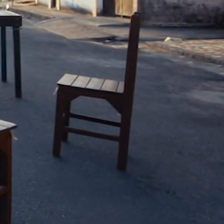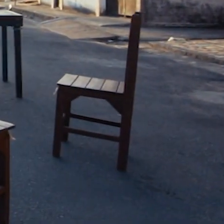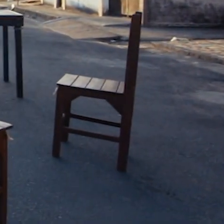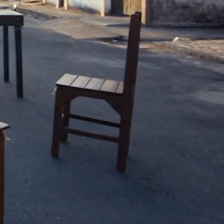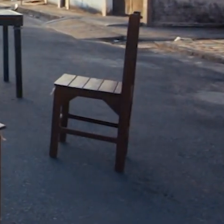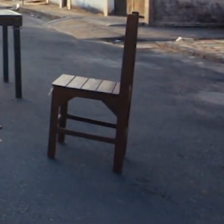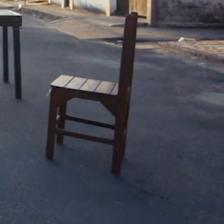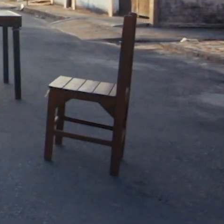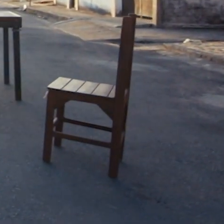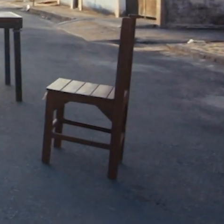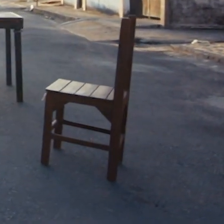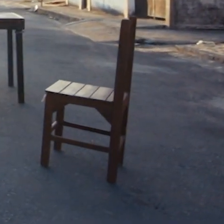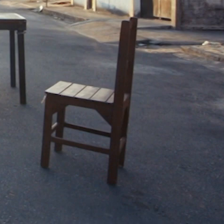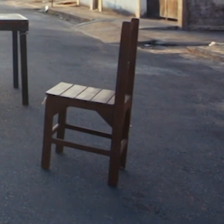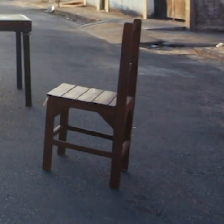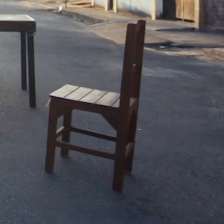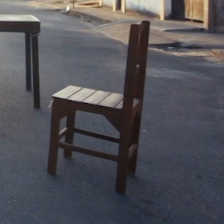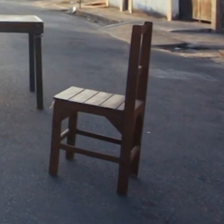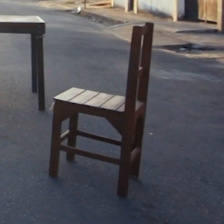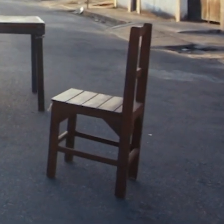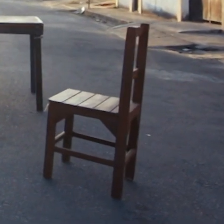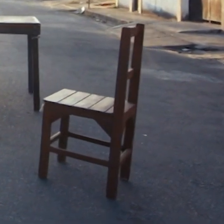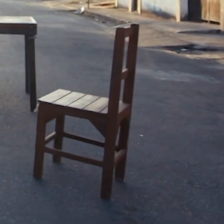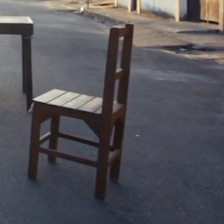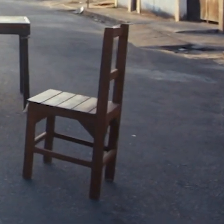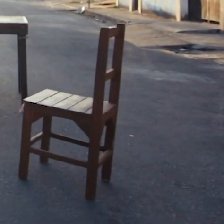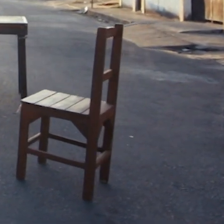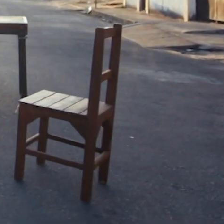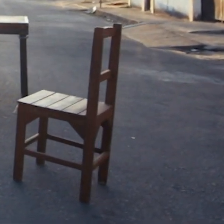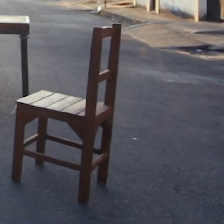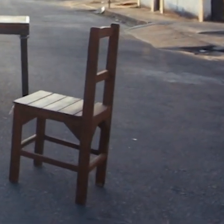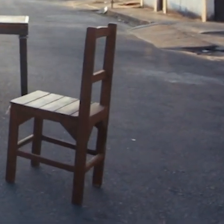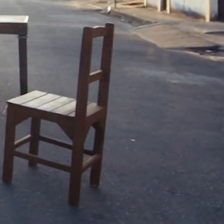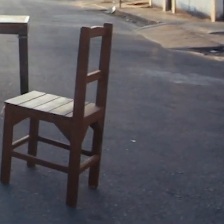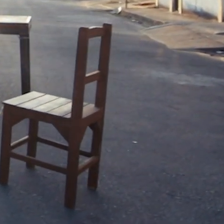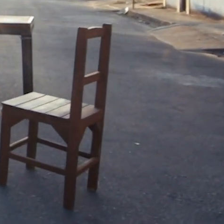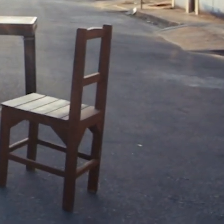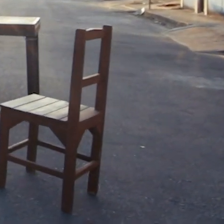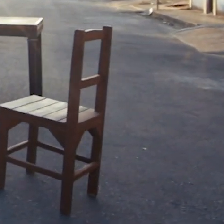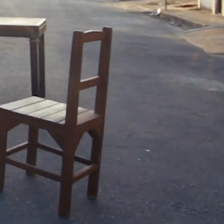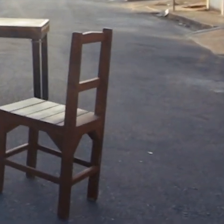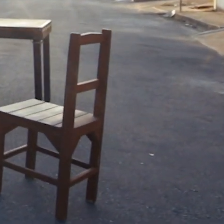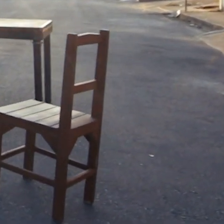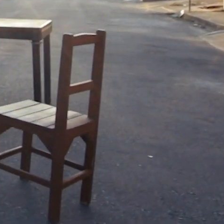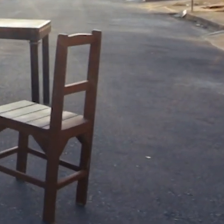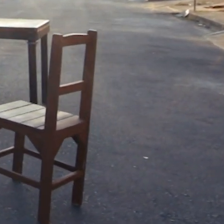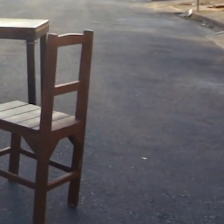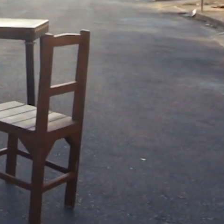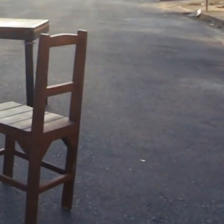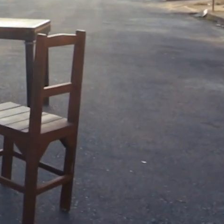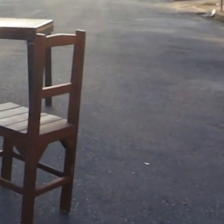calçadas, construções de 1 ou 2 andares. Na fachada de uma delas, lê-se Bar da Loura.